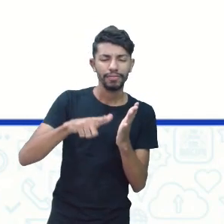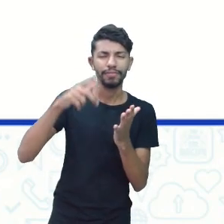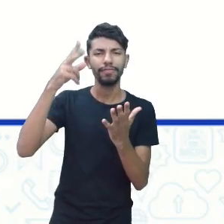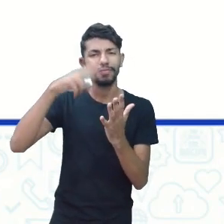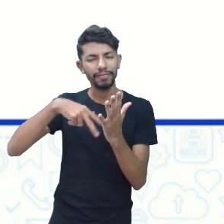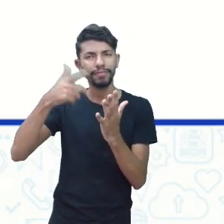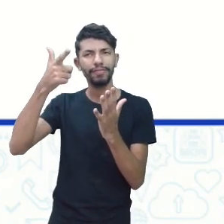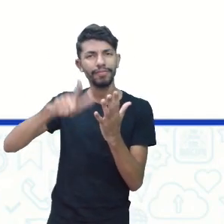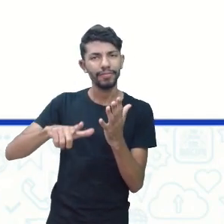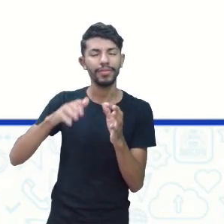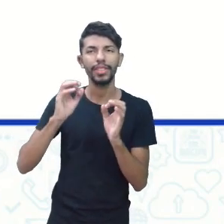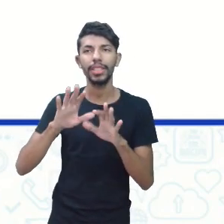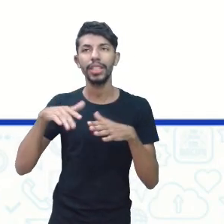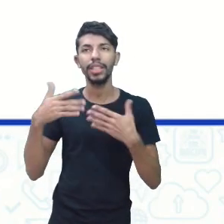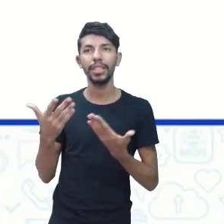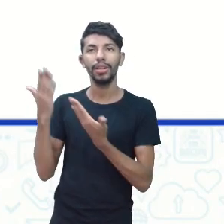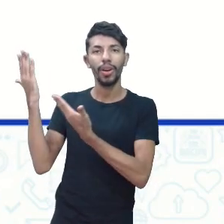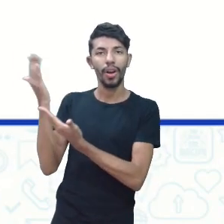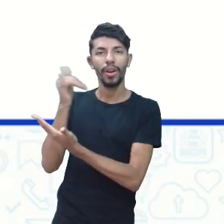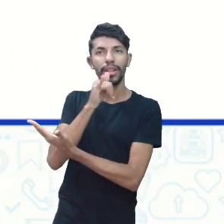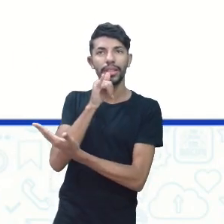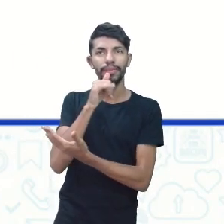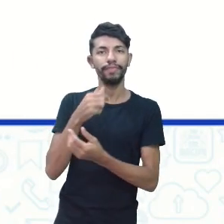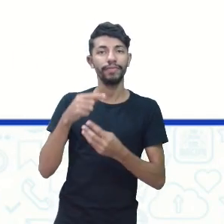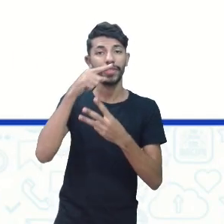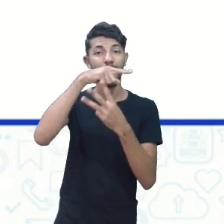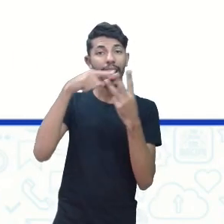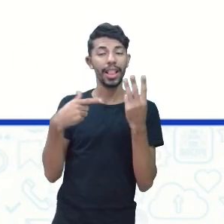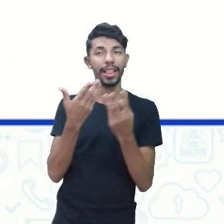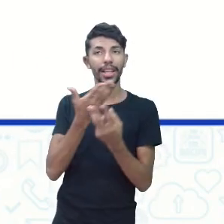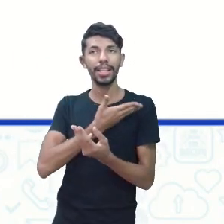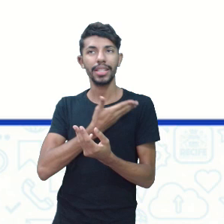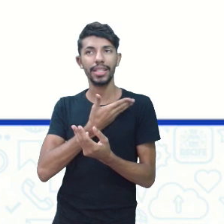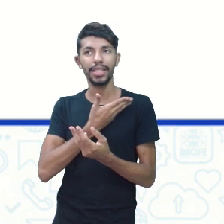suas 3 amigas americanas nos